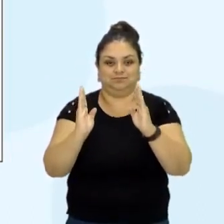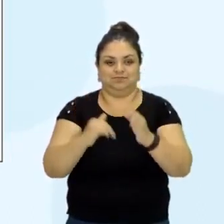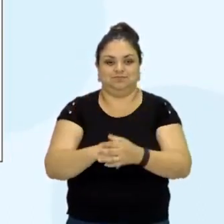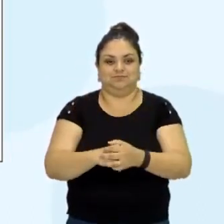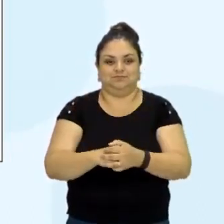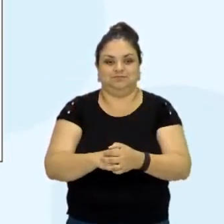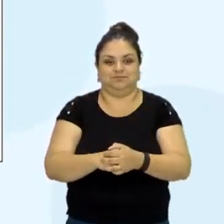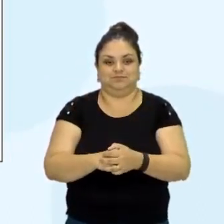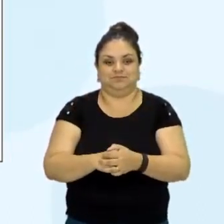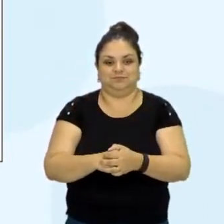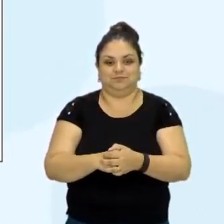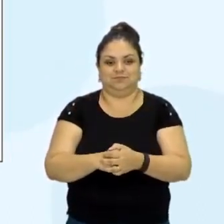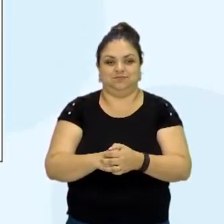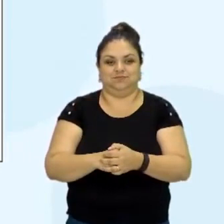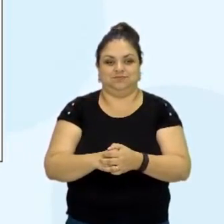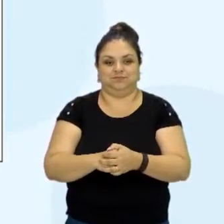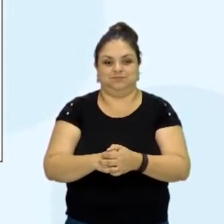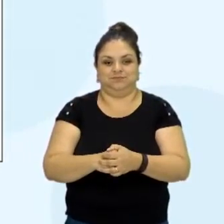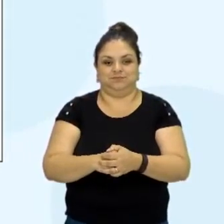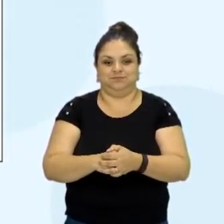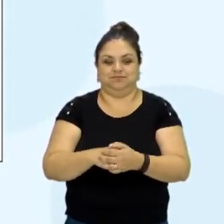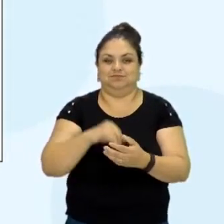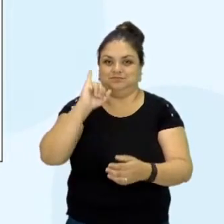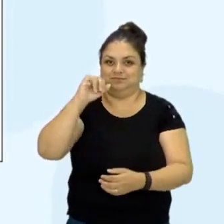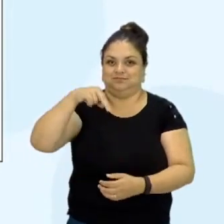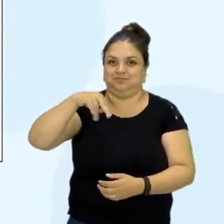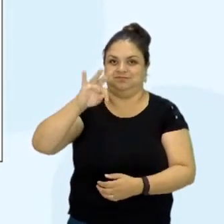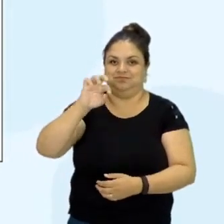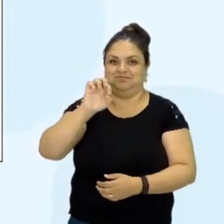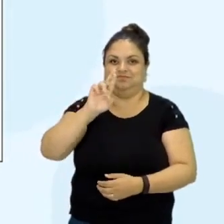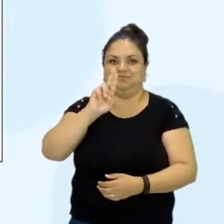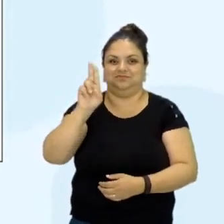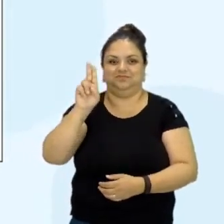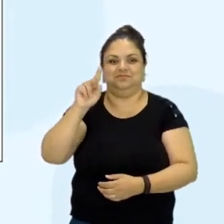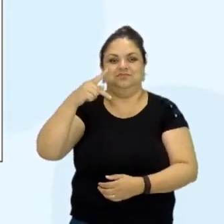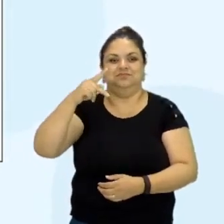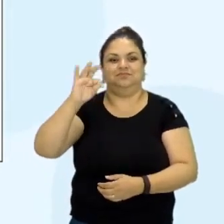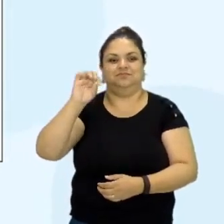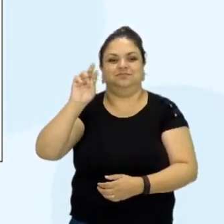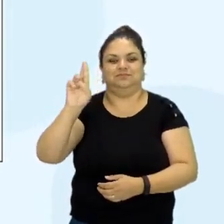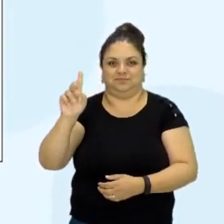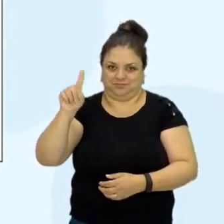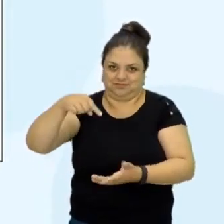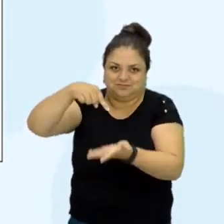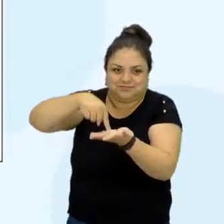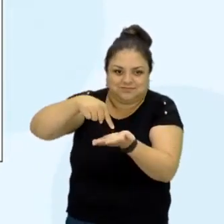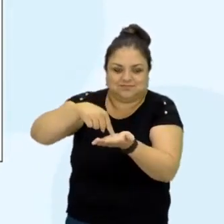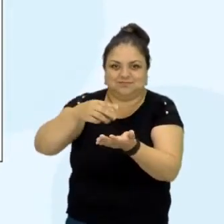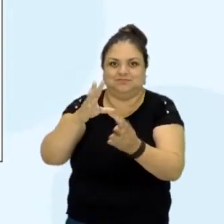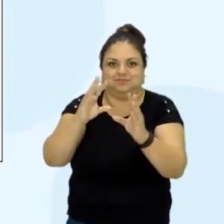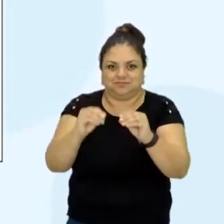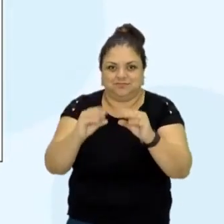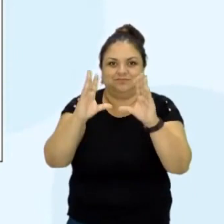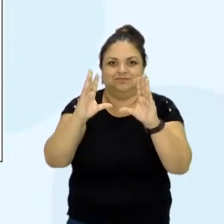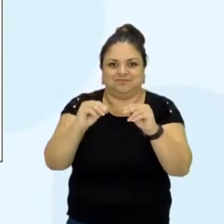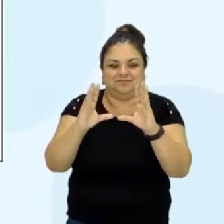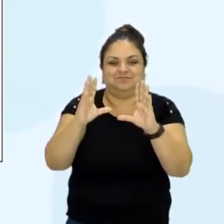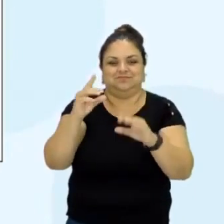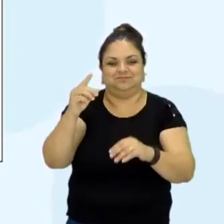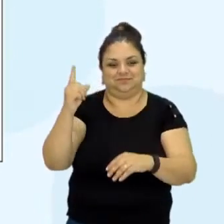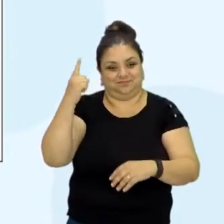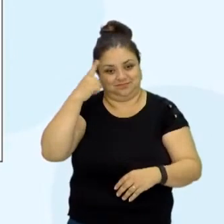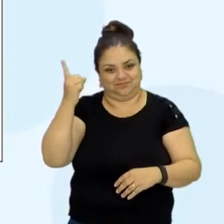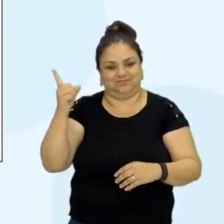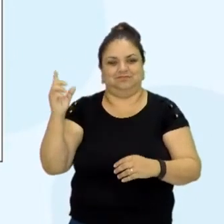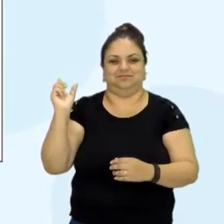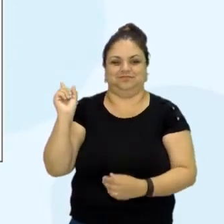um interruptor. Então, o interruptor você vai colocar desse lado. Porque justamente você quer impedir que essa carga chegue no